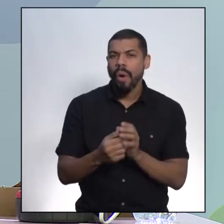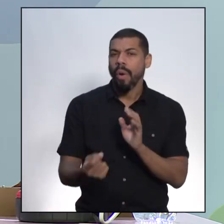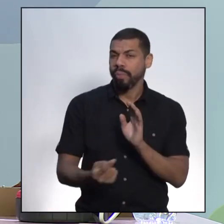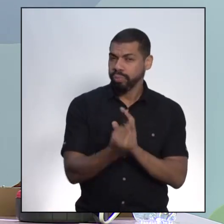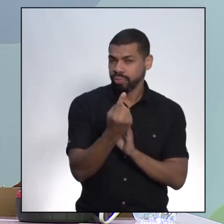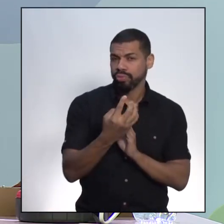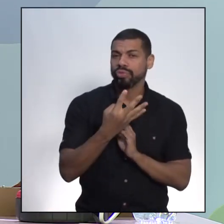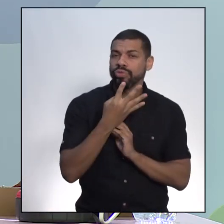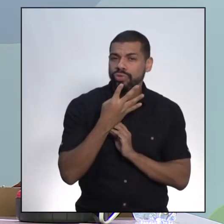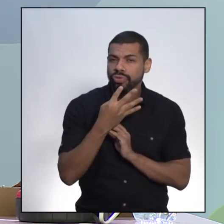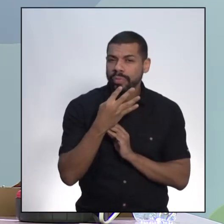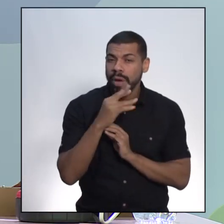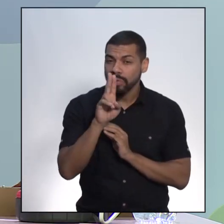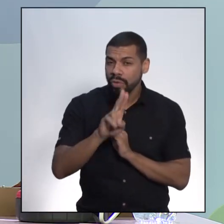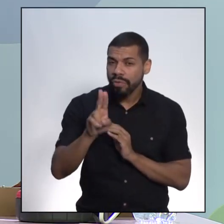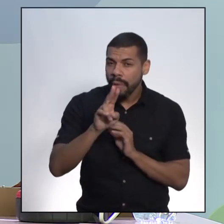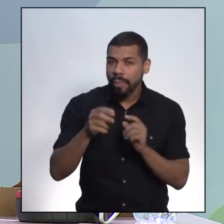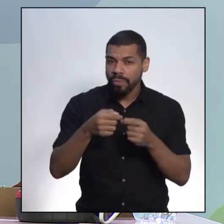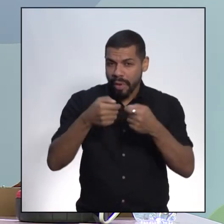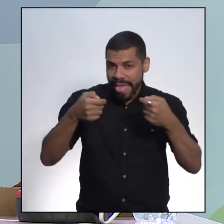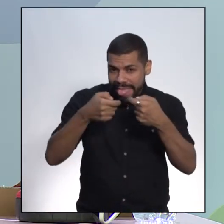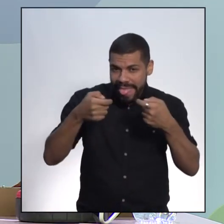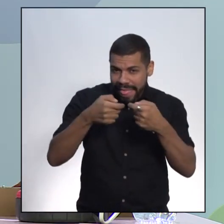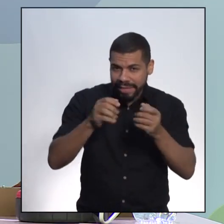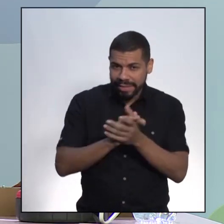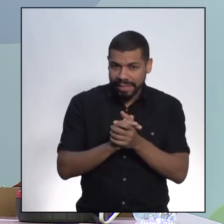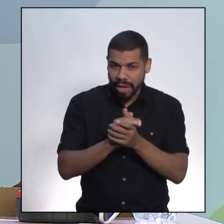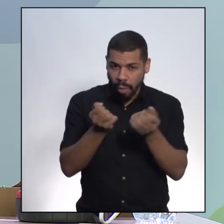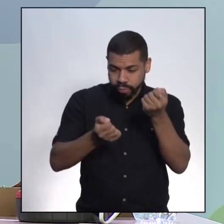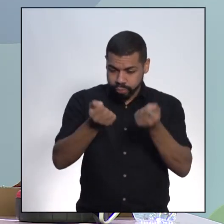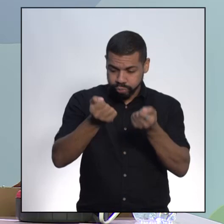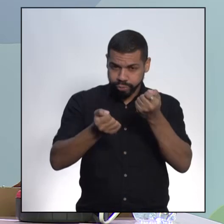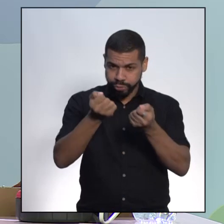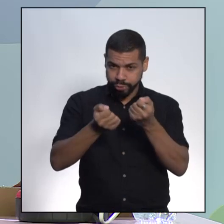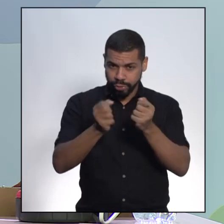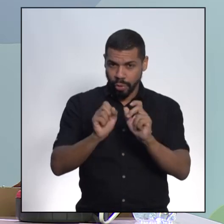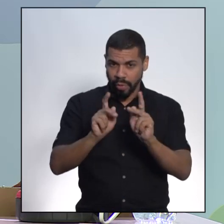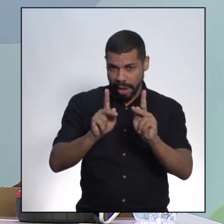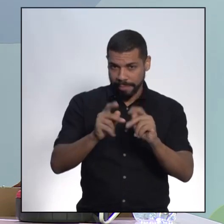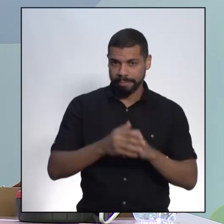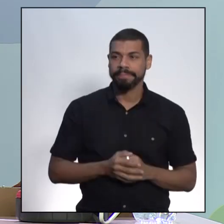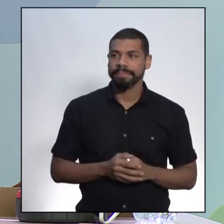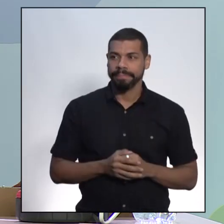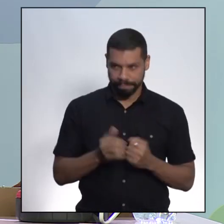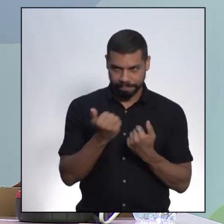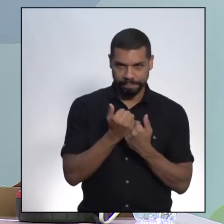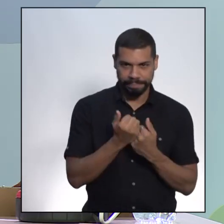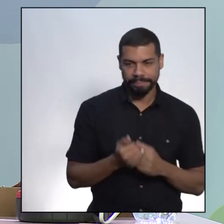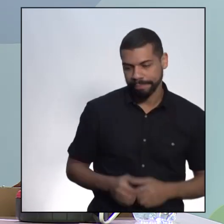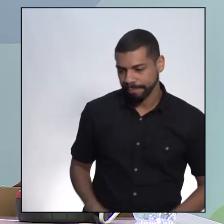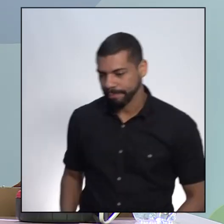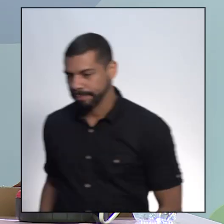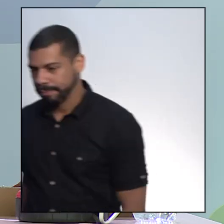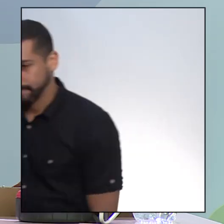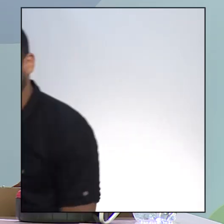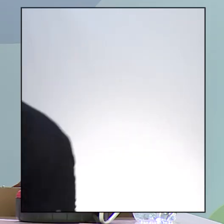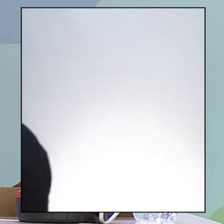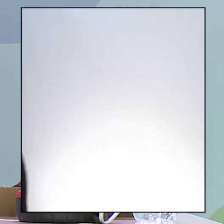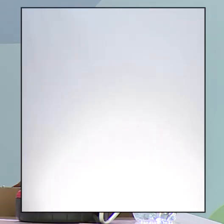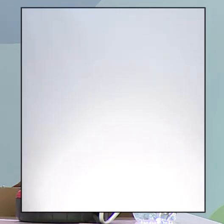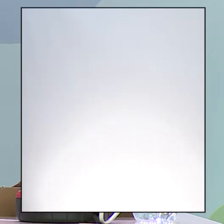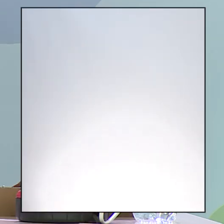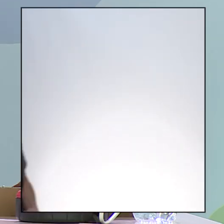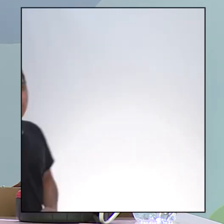dos conhecimentos que a gente vai utilizar é o carrinho movido pela força elástica. Então, uma coisa bem simples, né? Assim,